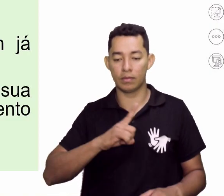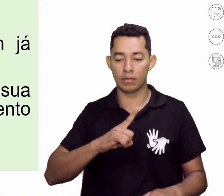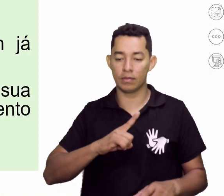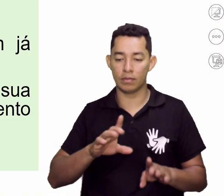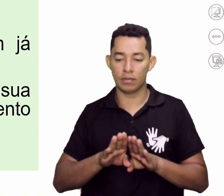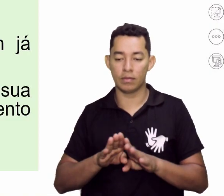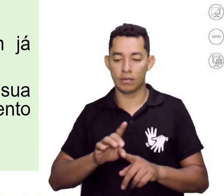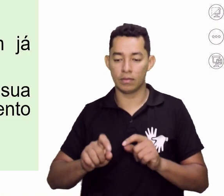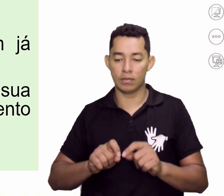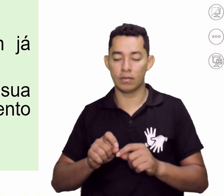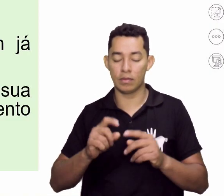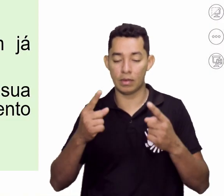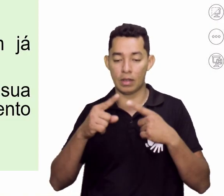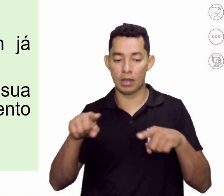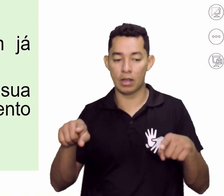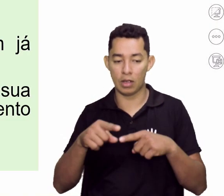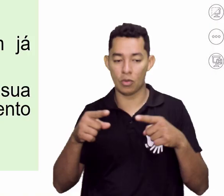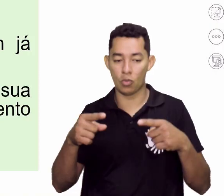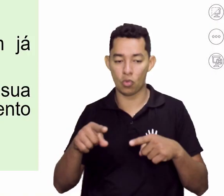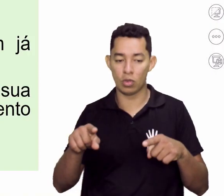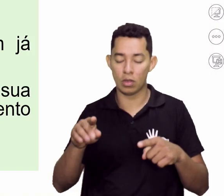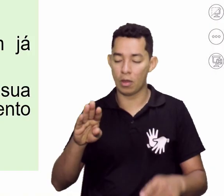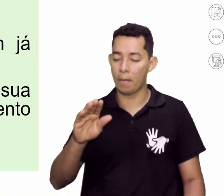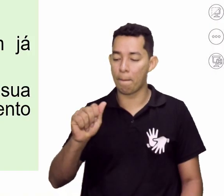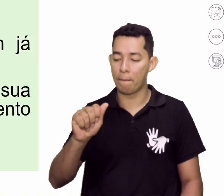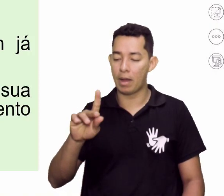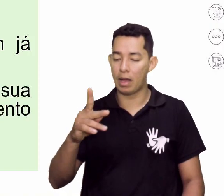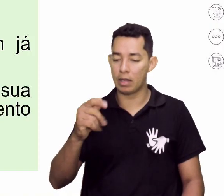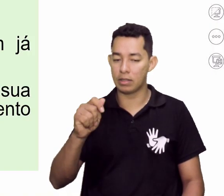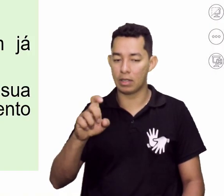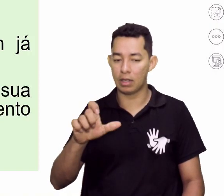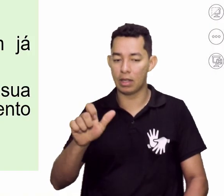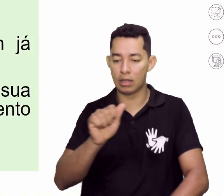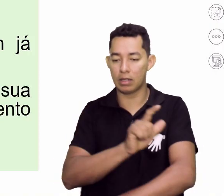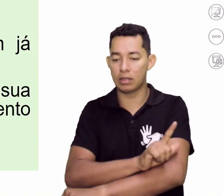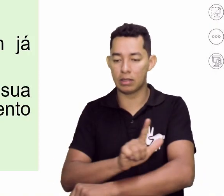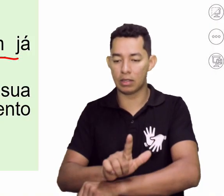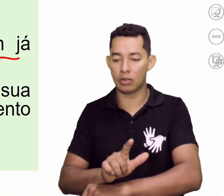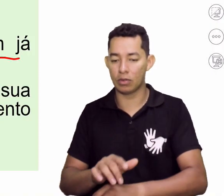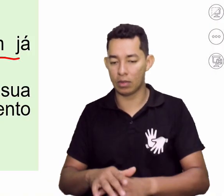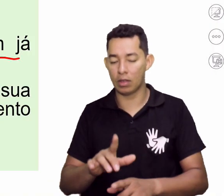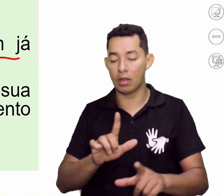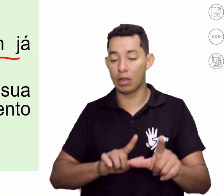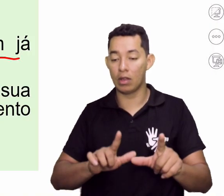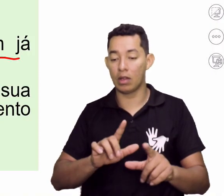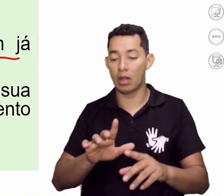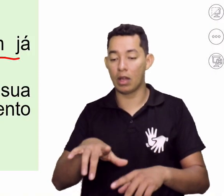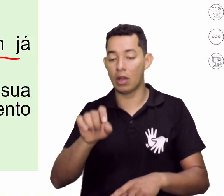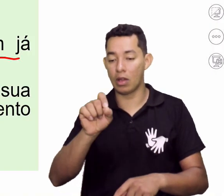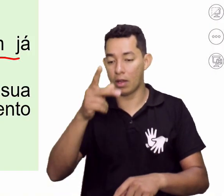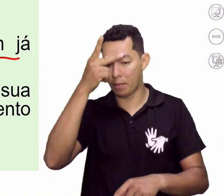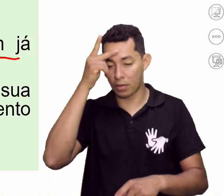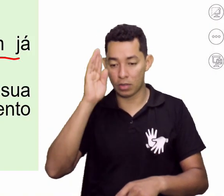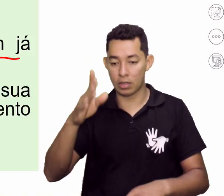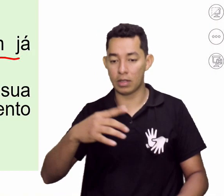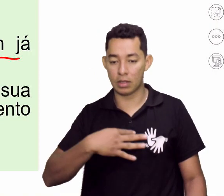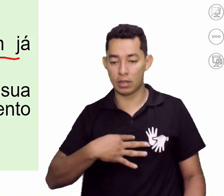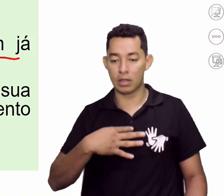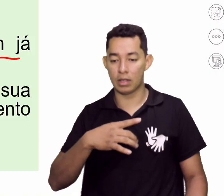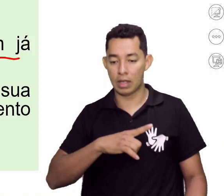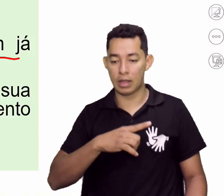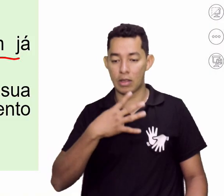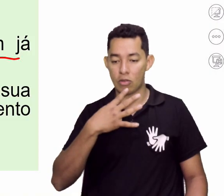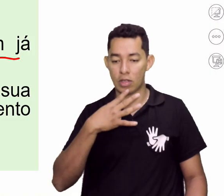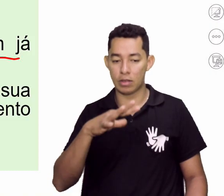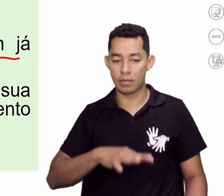que na música o bacharelado e a licenciatura. É escolhido por quem já possui conhecimento prévio na